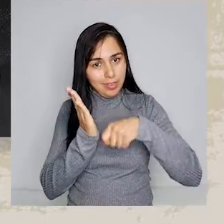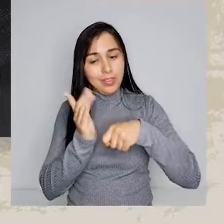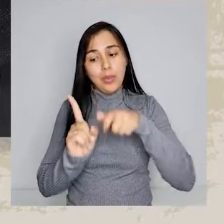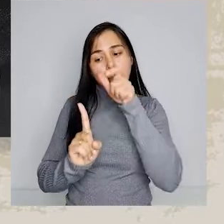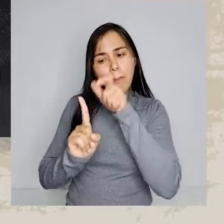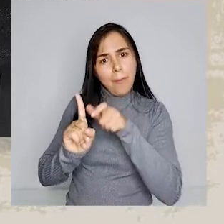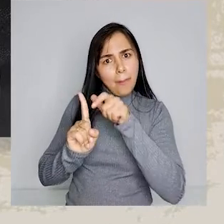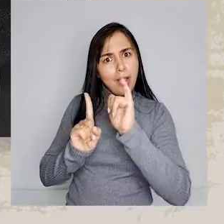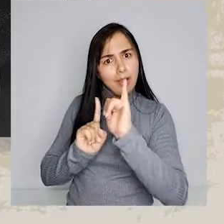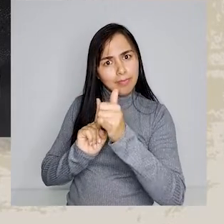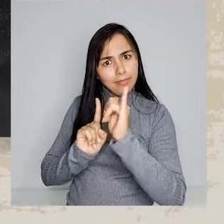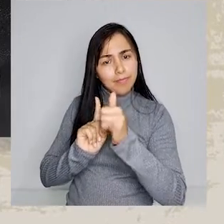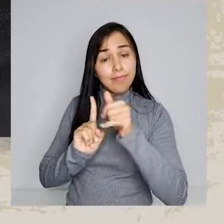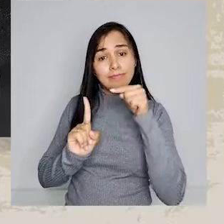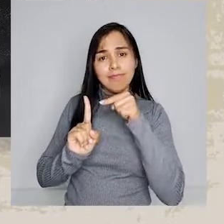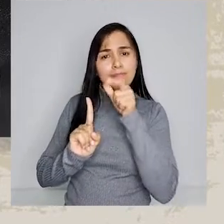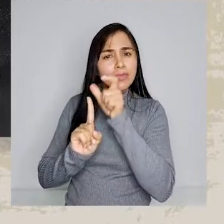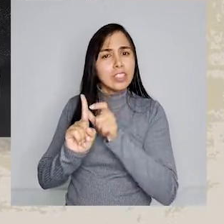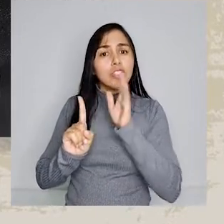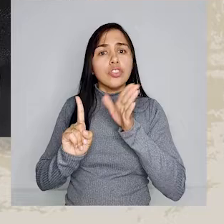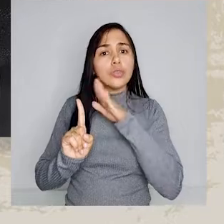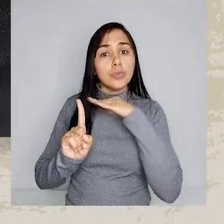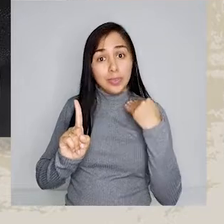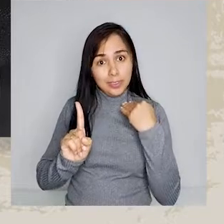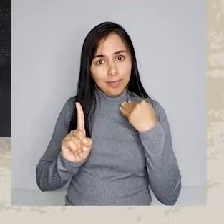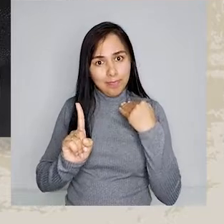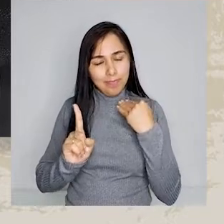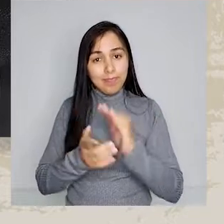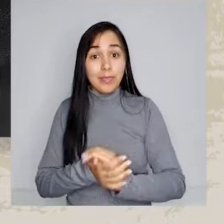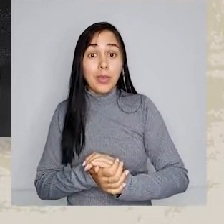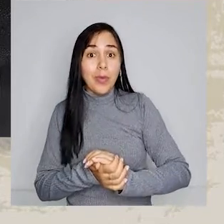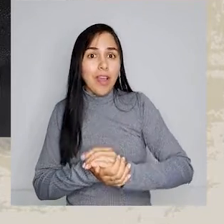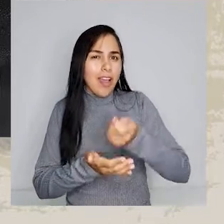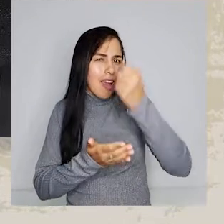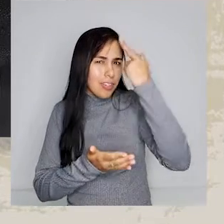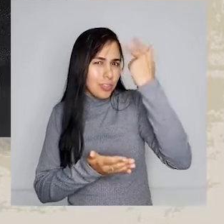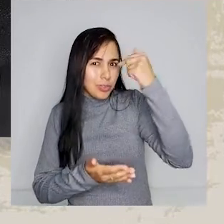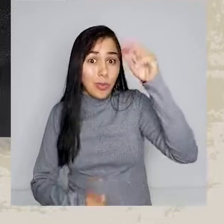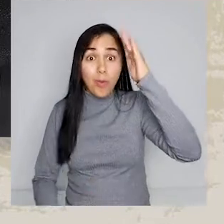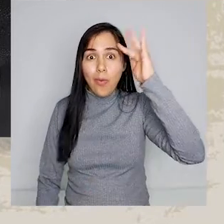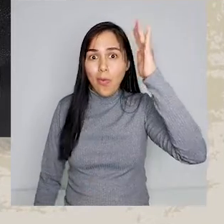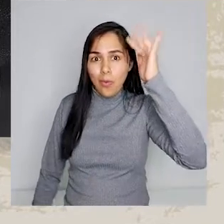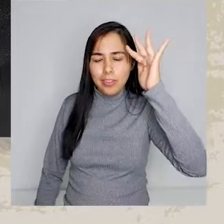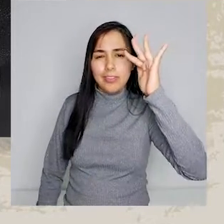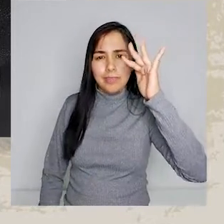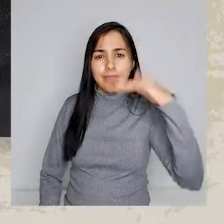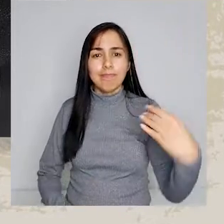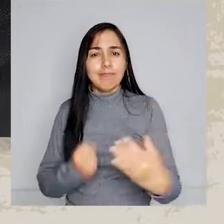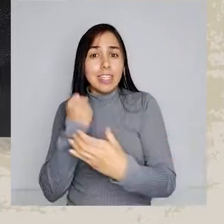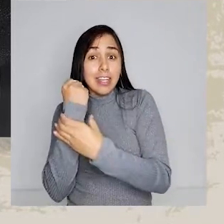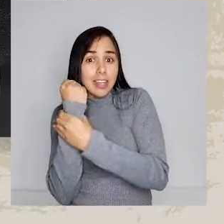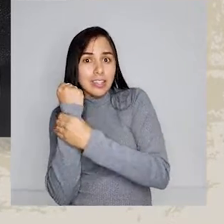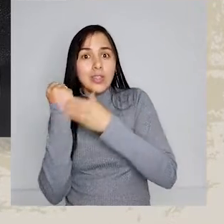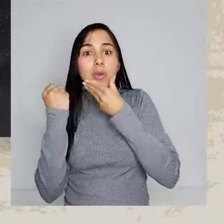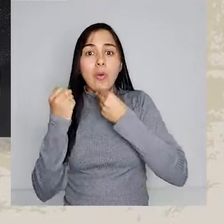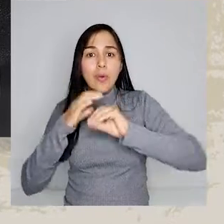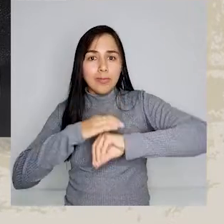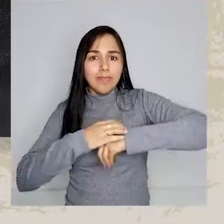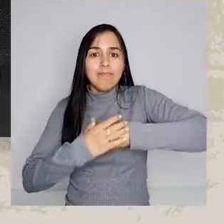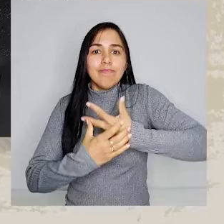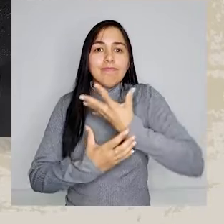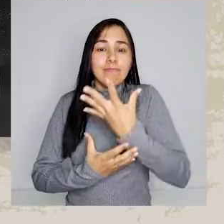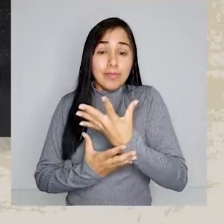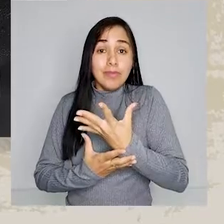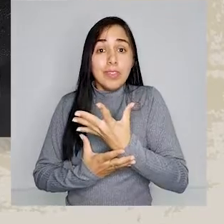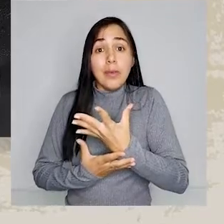morreu. Esse fato da ficção garante ao homem que fala muito mais abertura para criticar as relações que